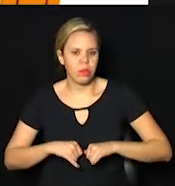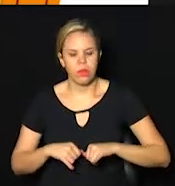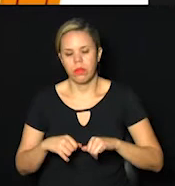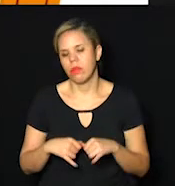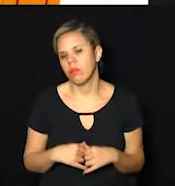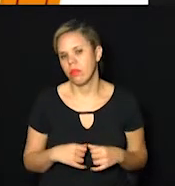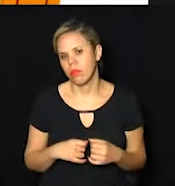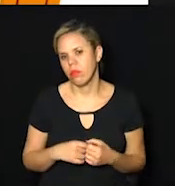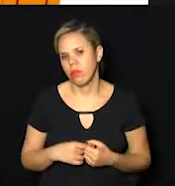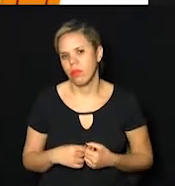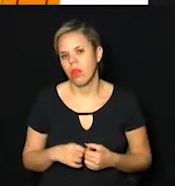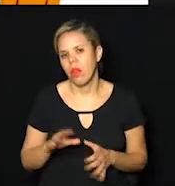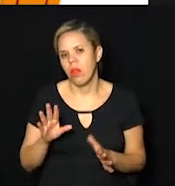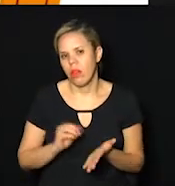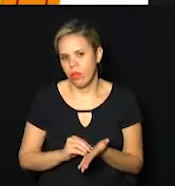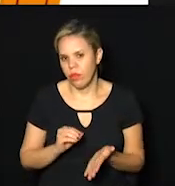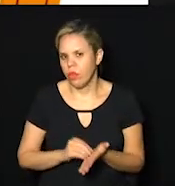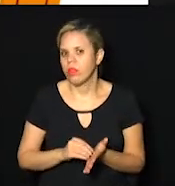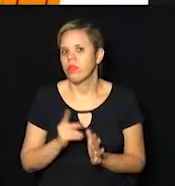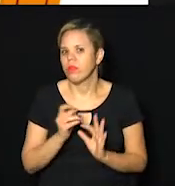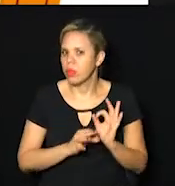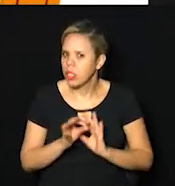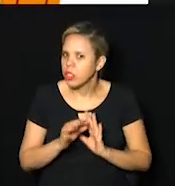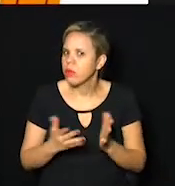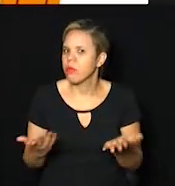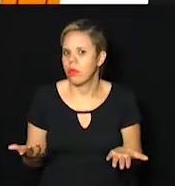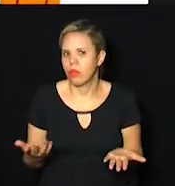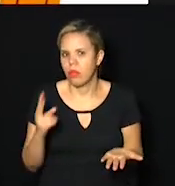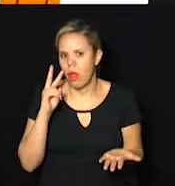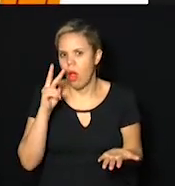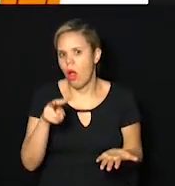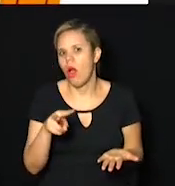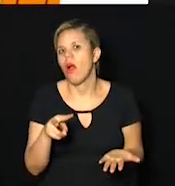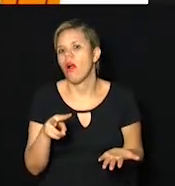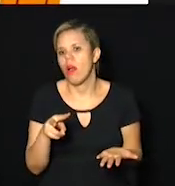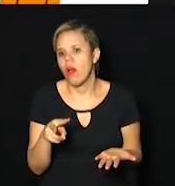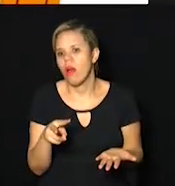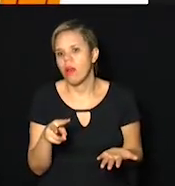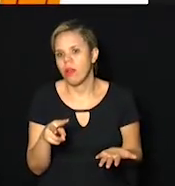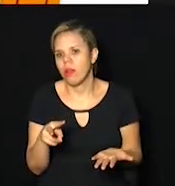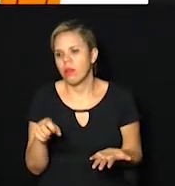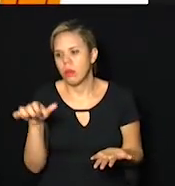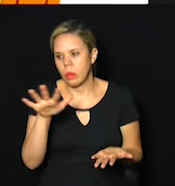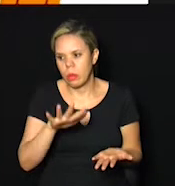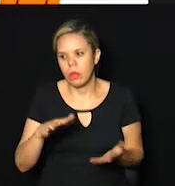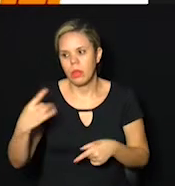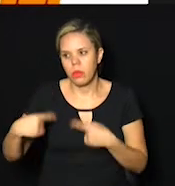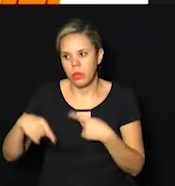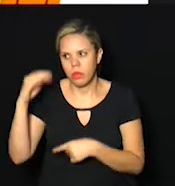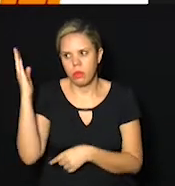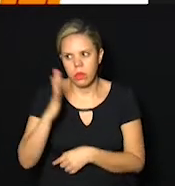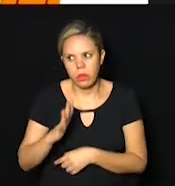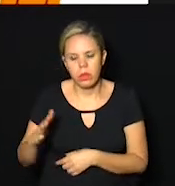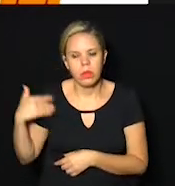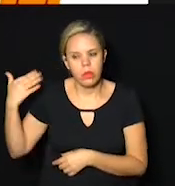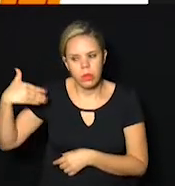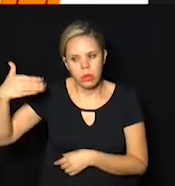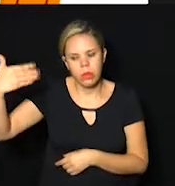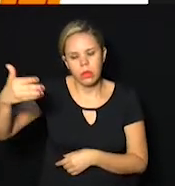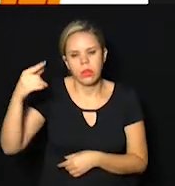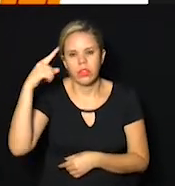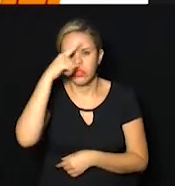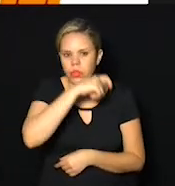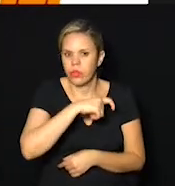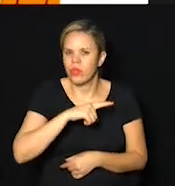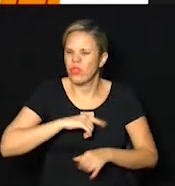certa ausência de planejamento, né? Quando a gente olha um pouco para o ambiente político brasileiro, é muito complicado como a gente